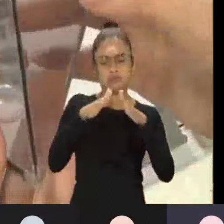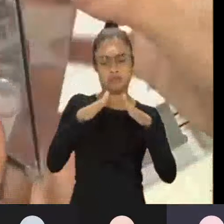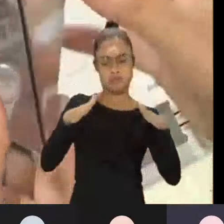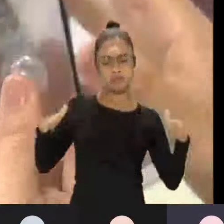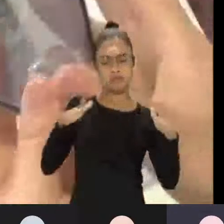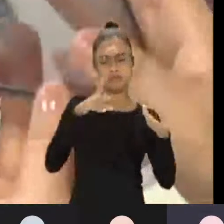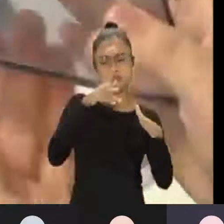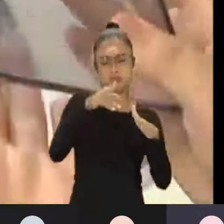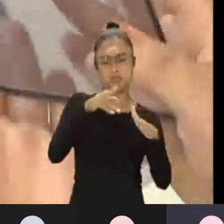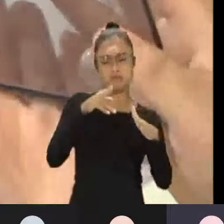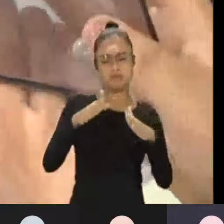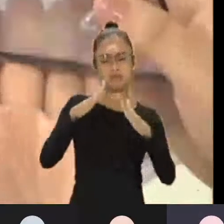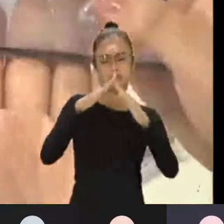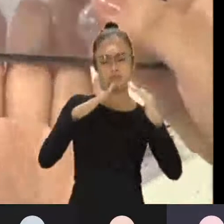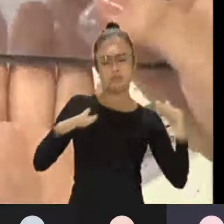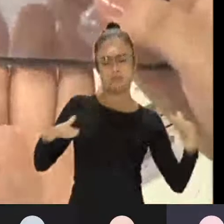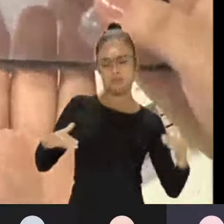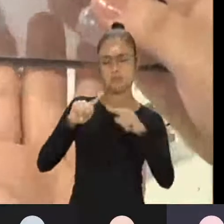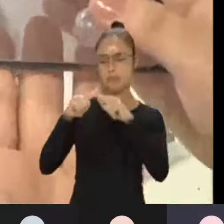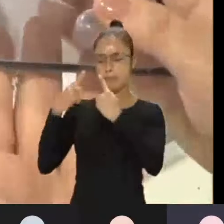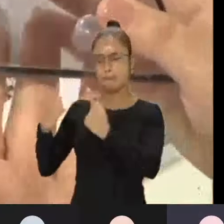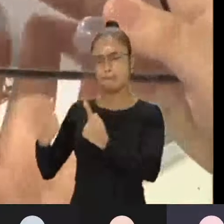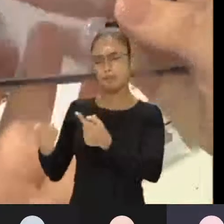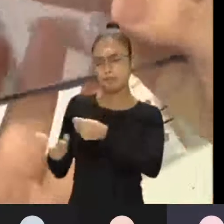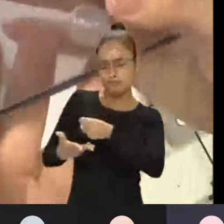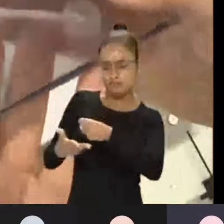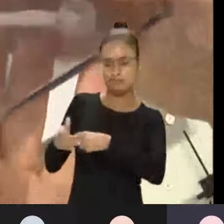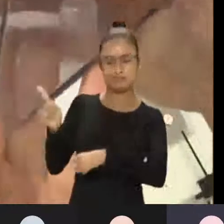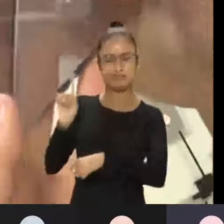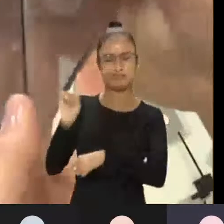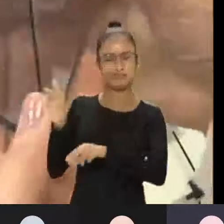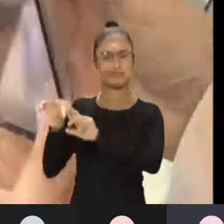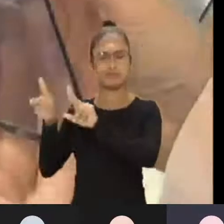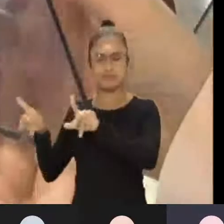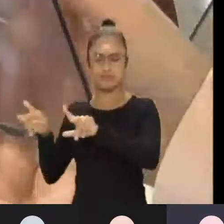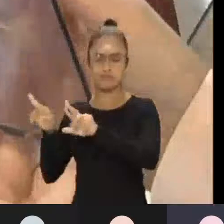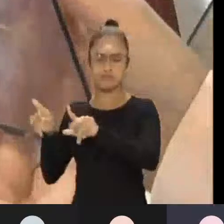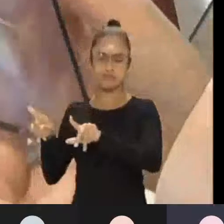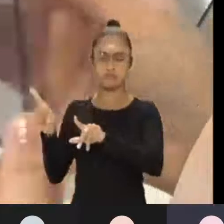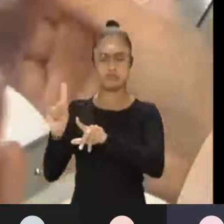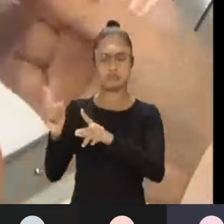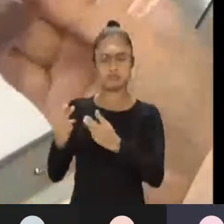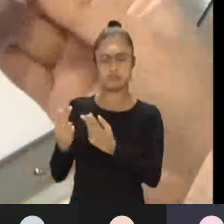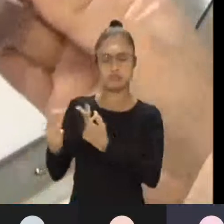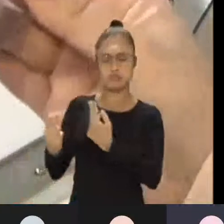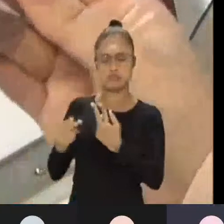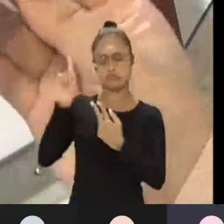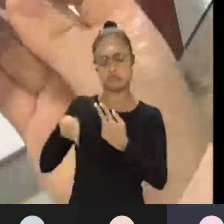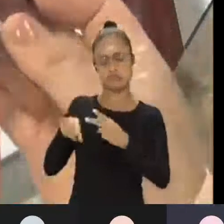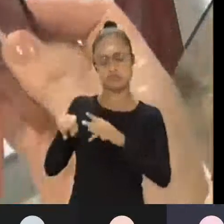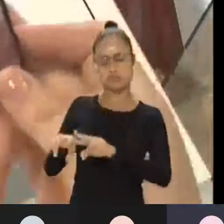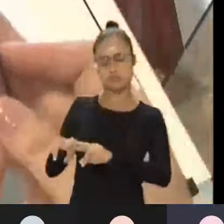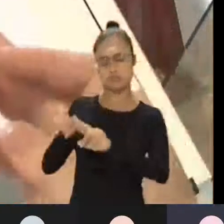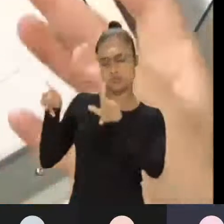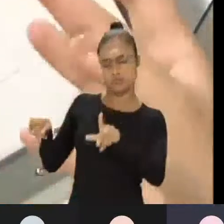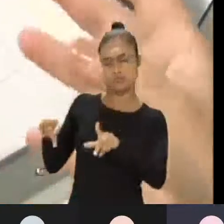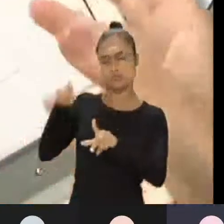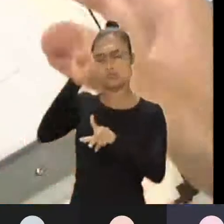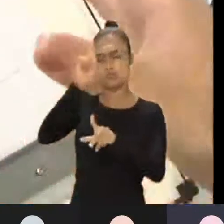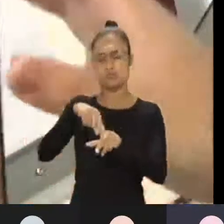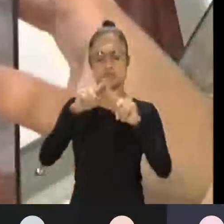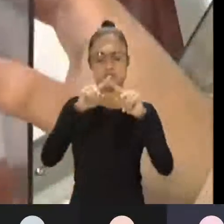uma pirâmide, só que com uma base triangular. E como todas as faces acabam sendo triângulos, então ele